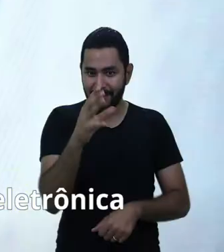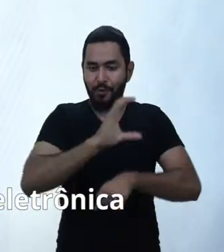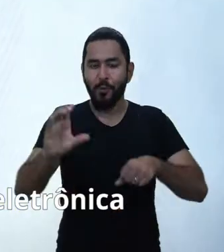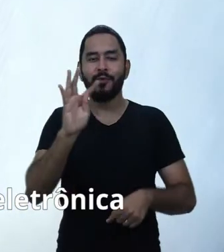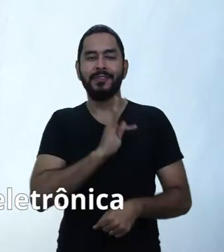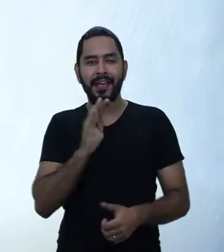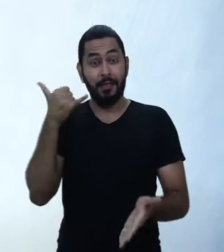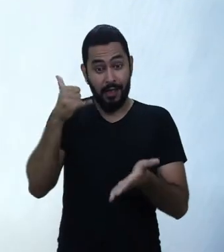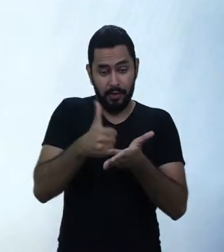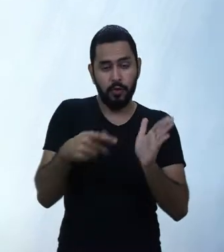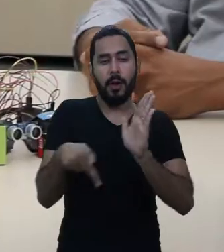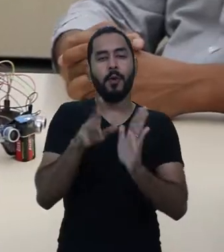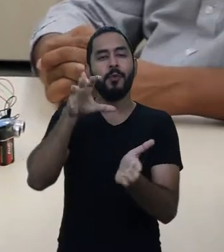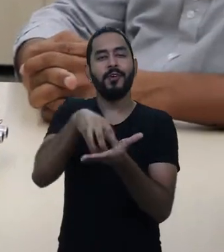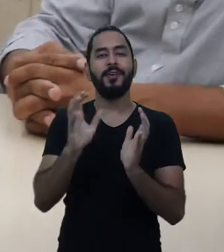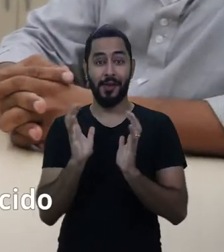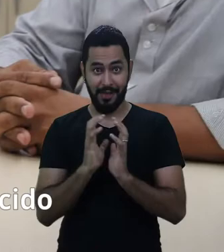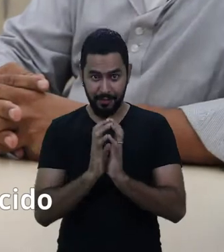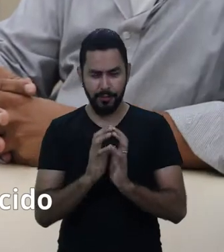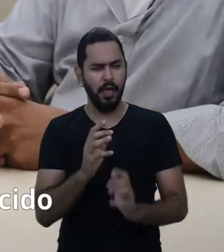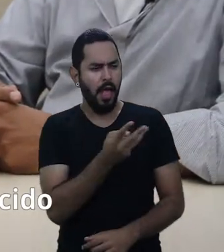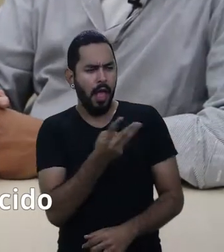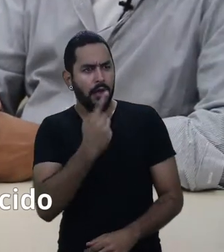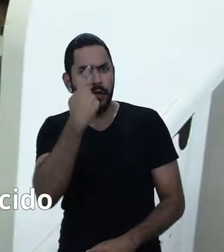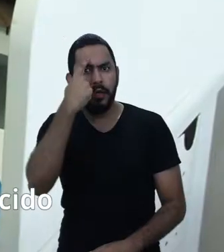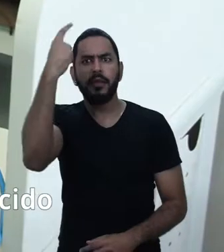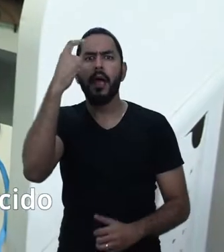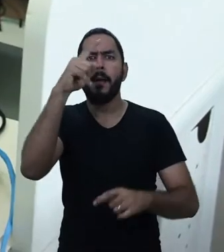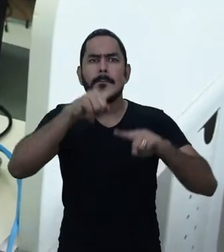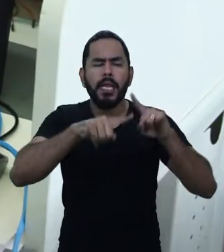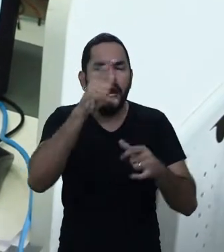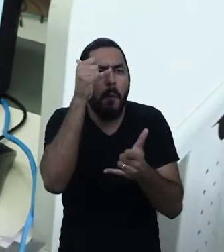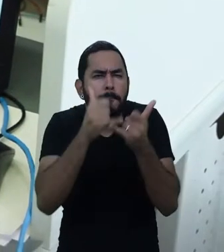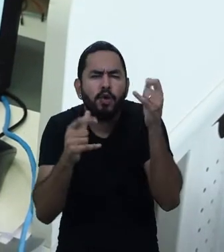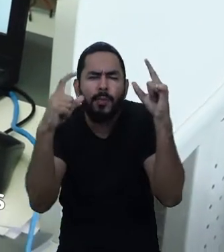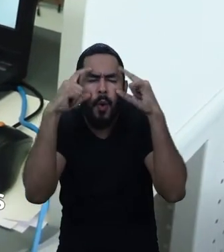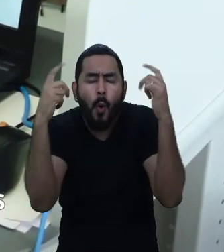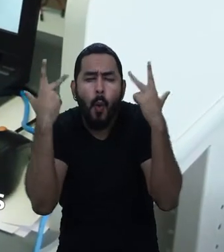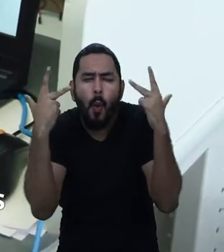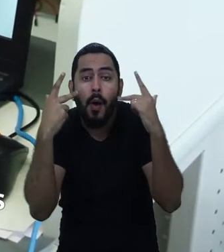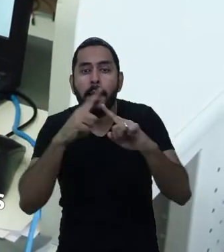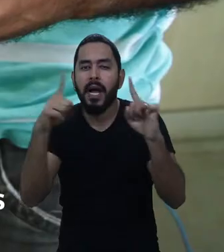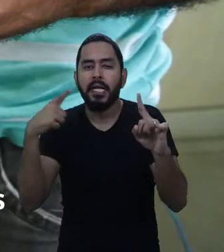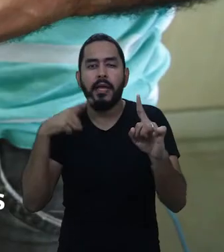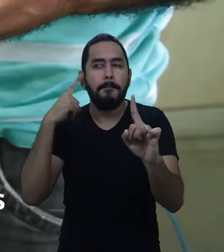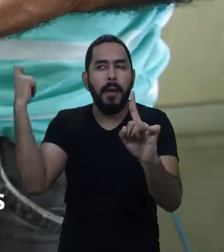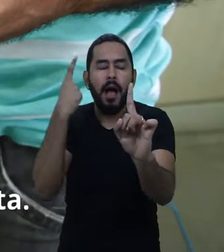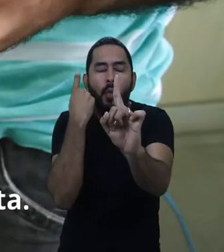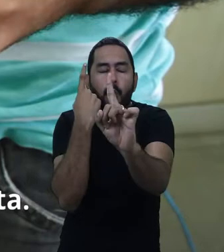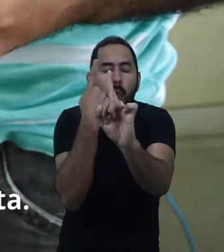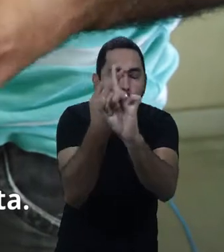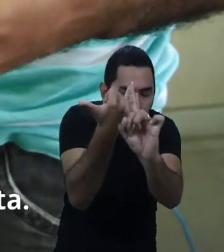técnico de eletrônica do campus Recife. Eles criaram um equipamento parecido com óculos comuns, mas com sensores